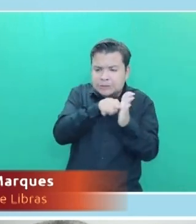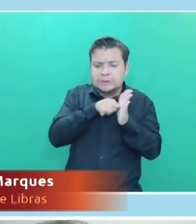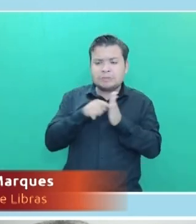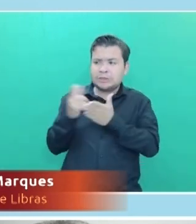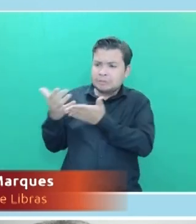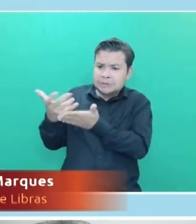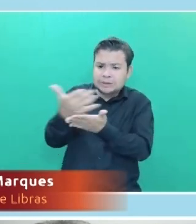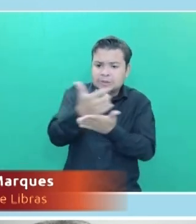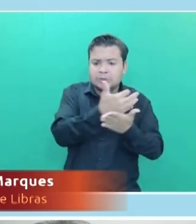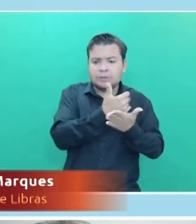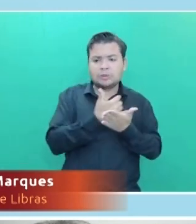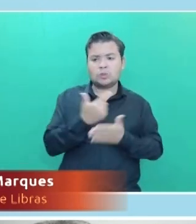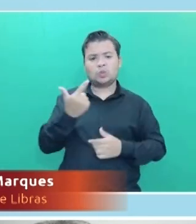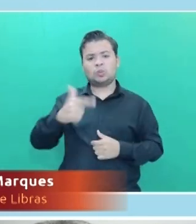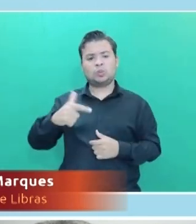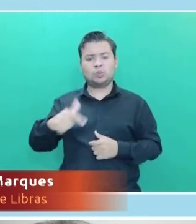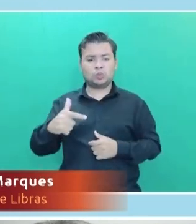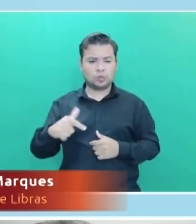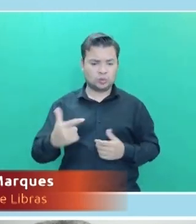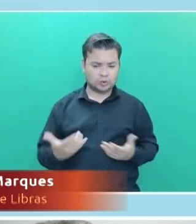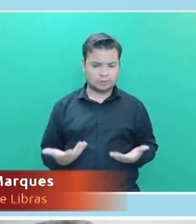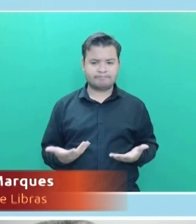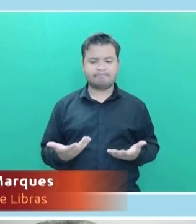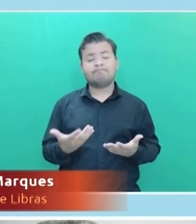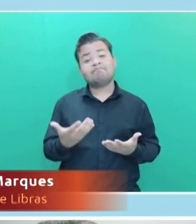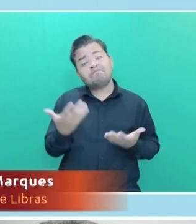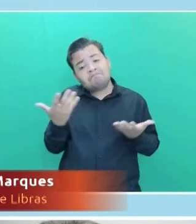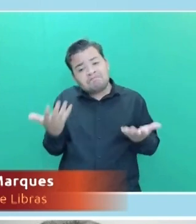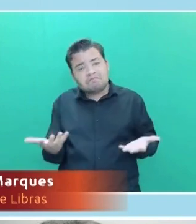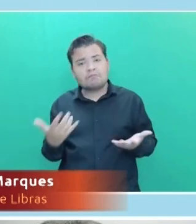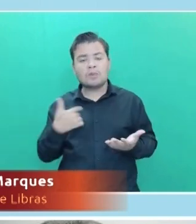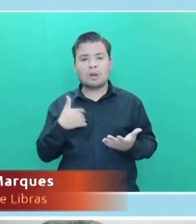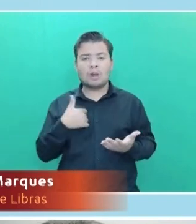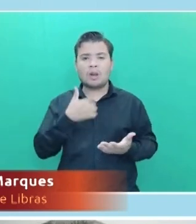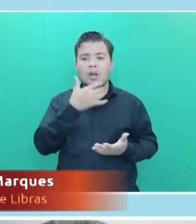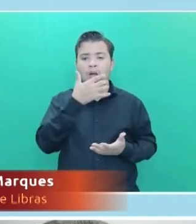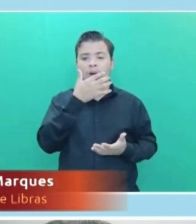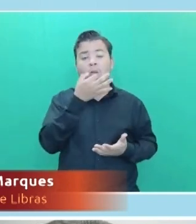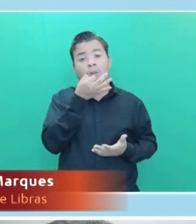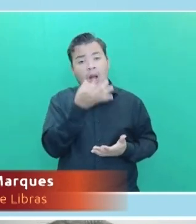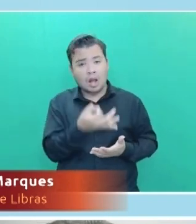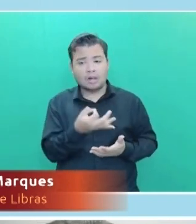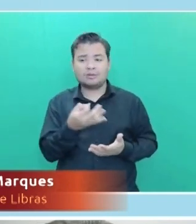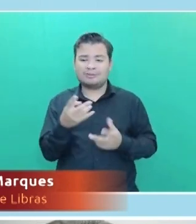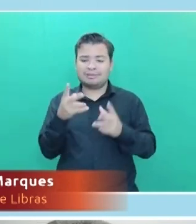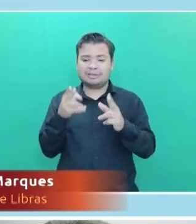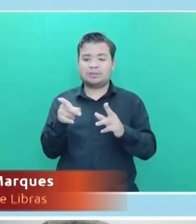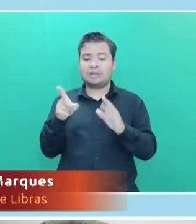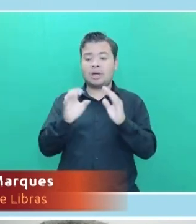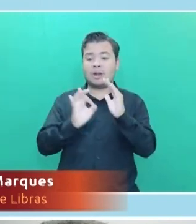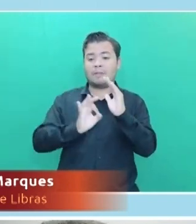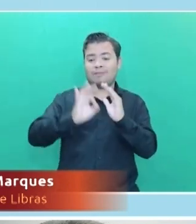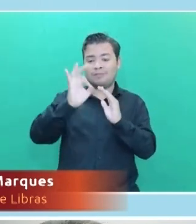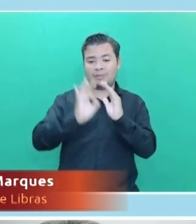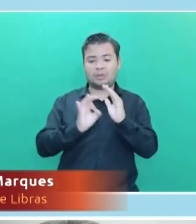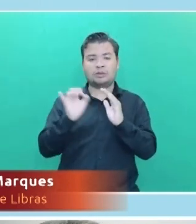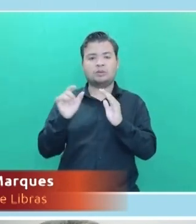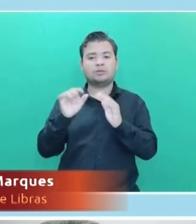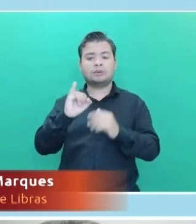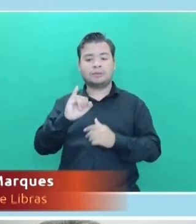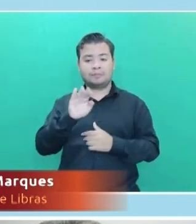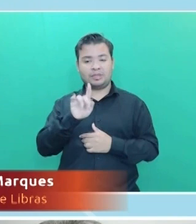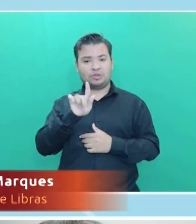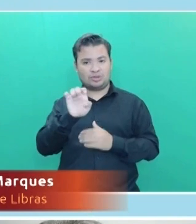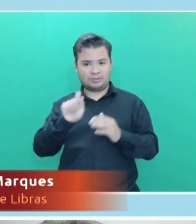dados. Então, eu acho que, segundo o IBGE, agora a gente